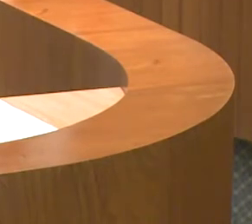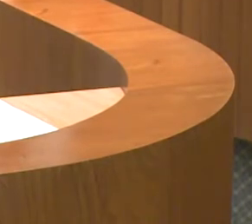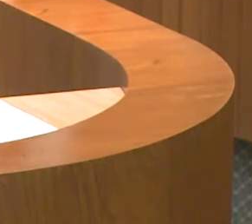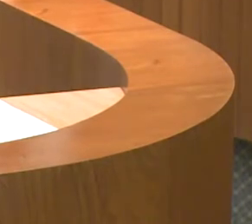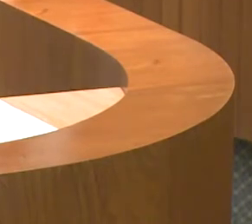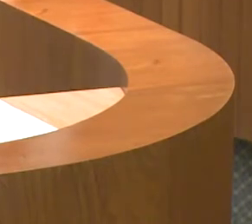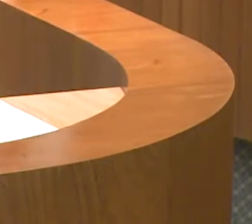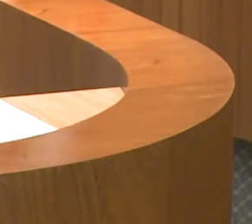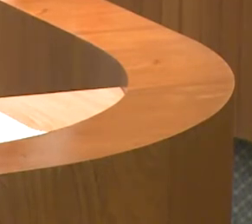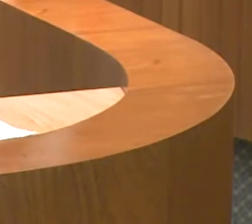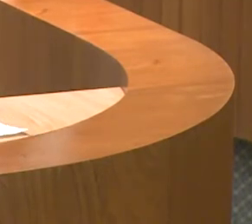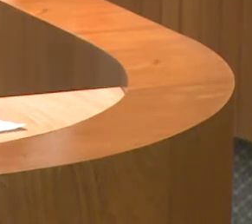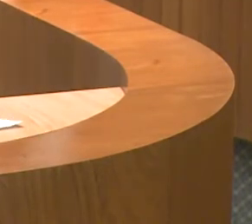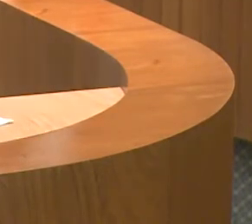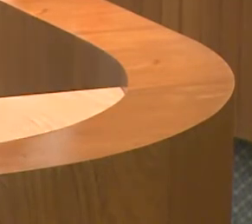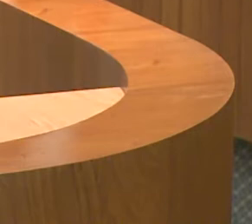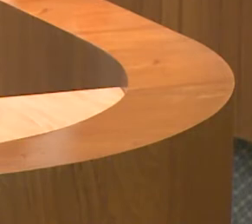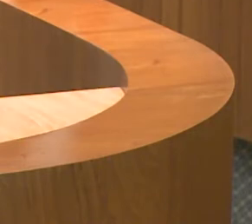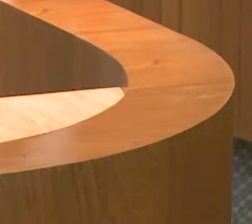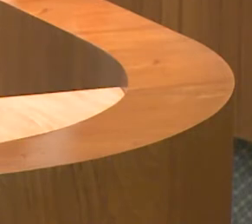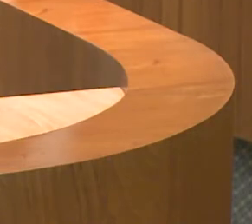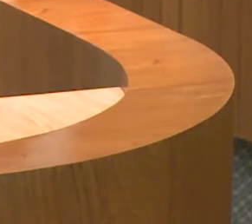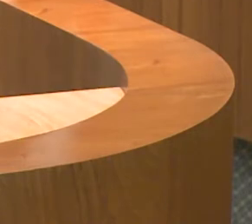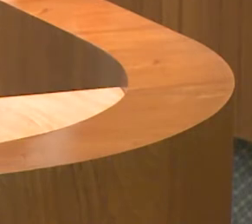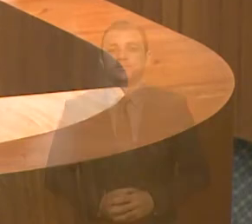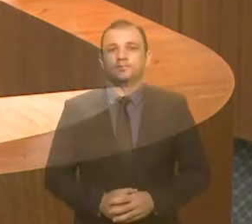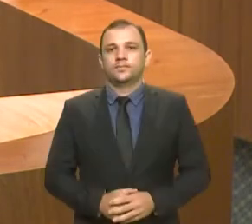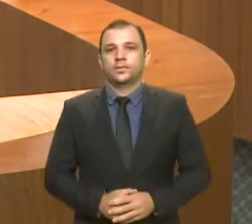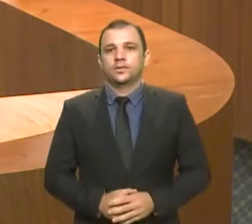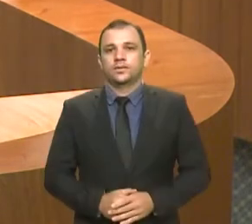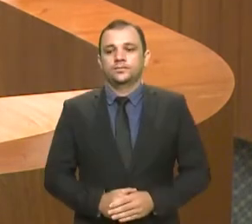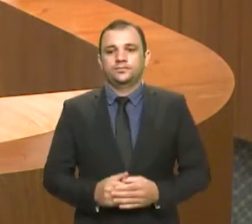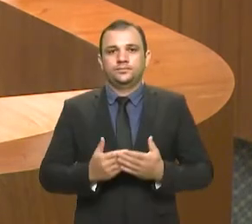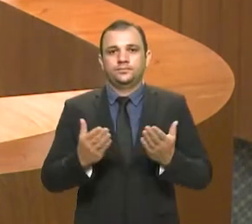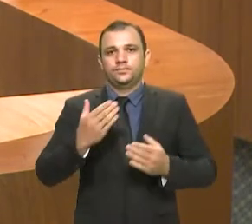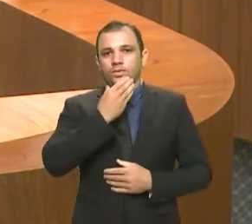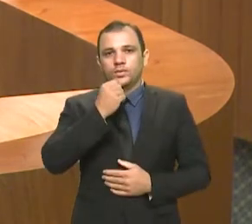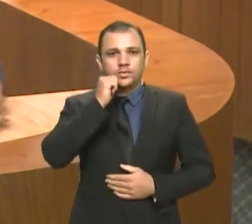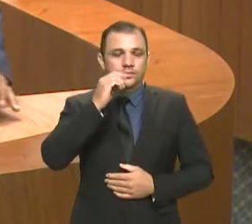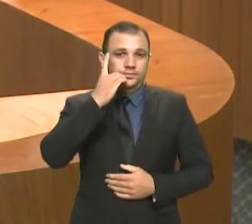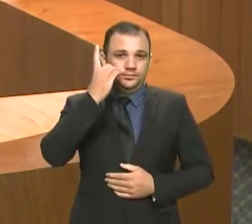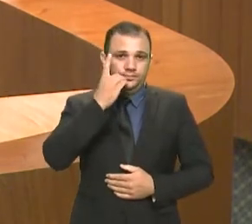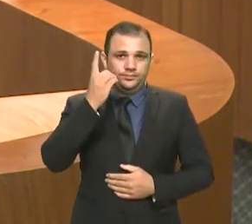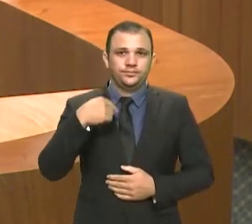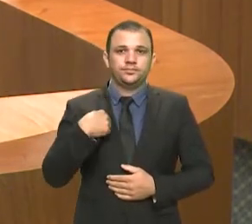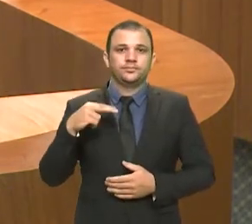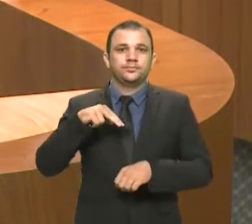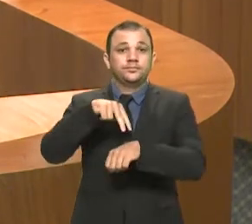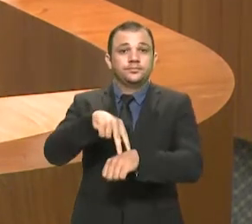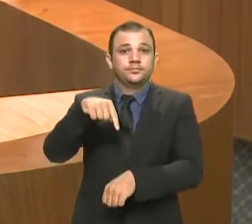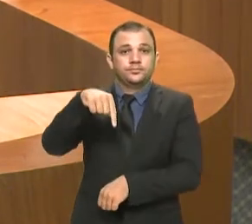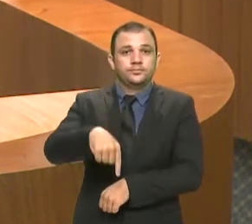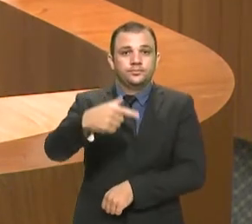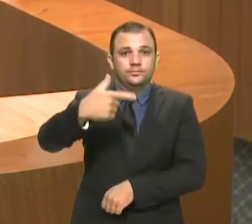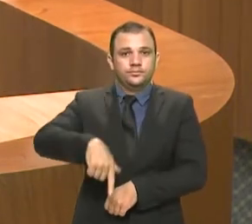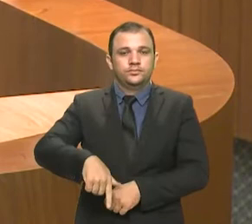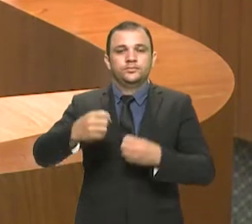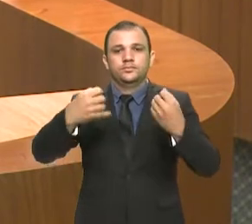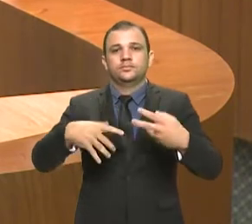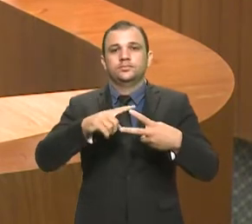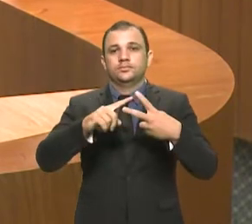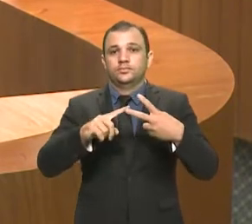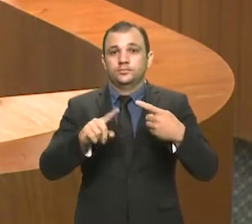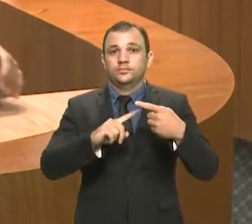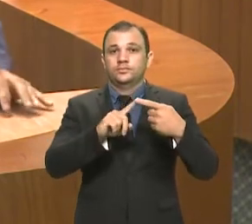mais uma vez a tribuna da Assembleia para tratar de um assunto muito importante, ou melhor, dois assuntos. O primeiro deles é com relação à nomeação dos aprovados no concurso da Polícia